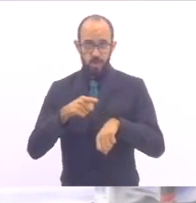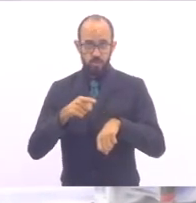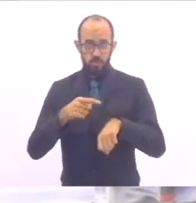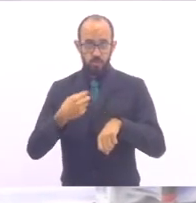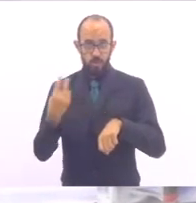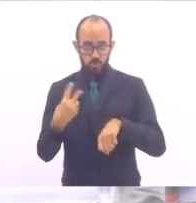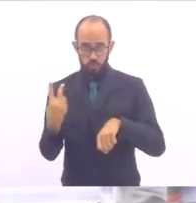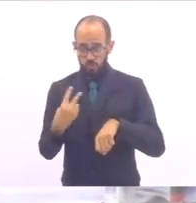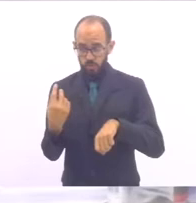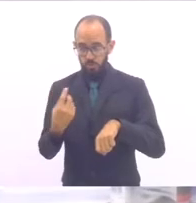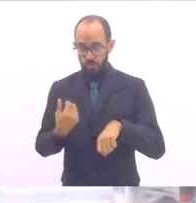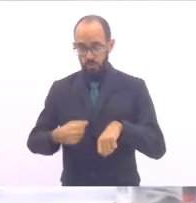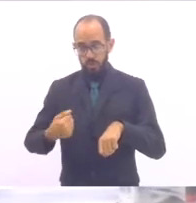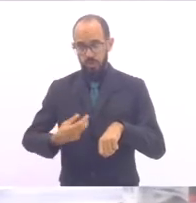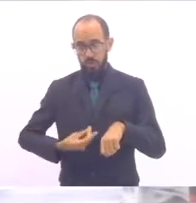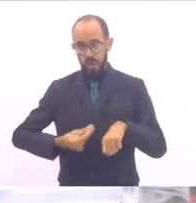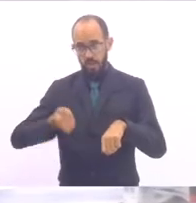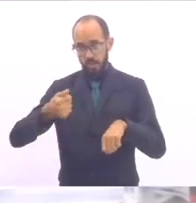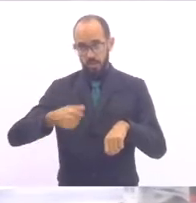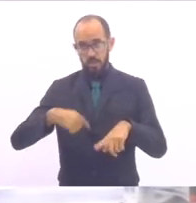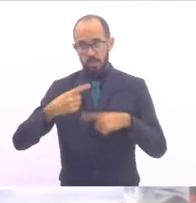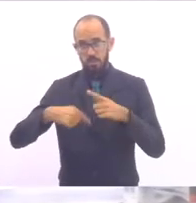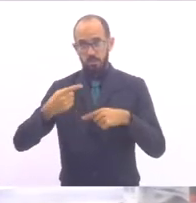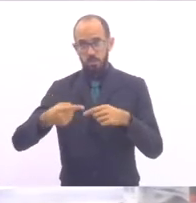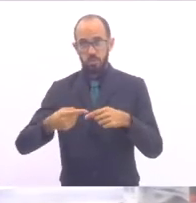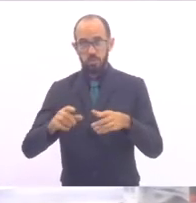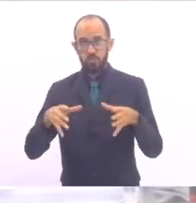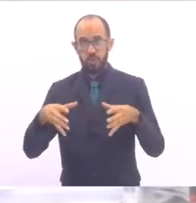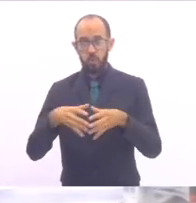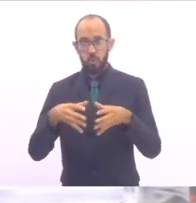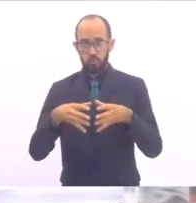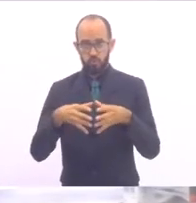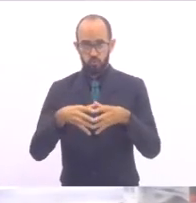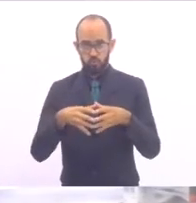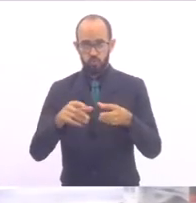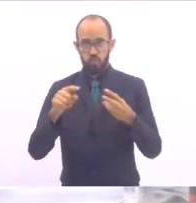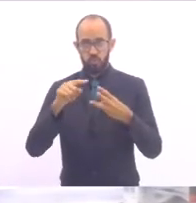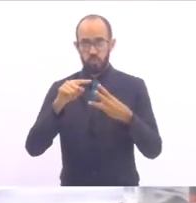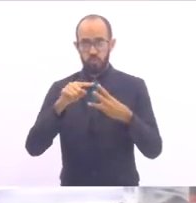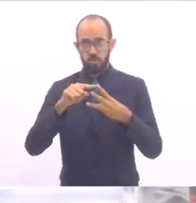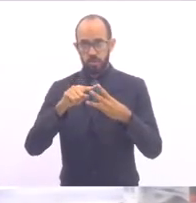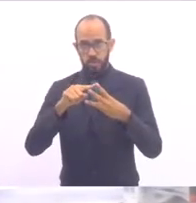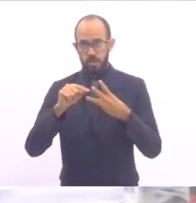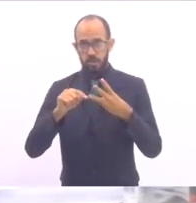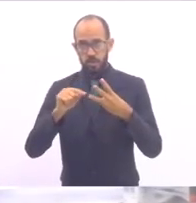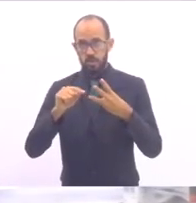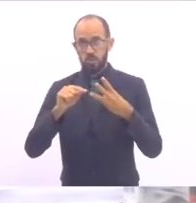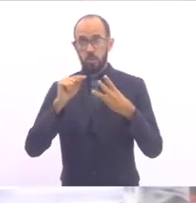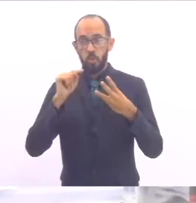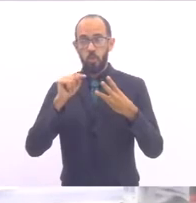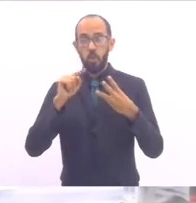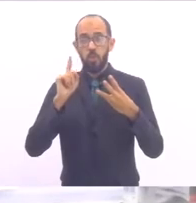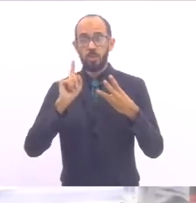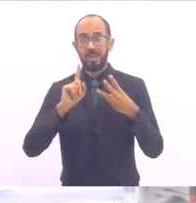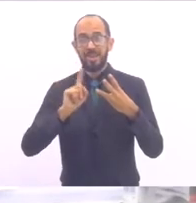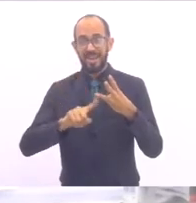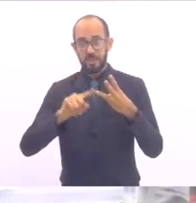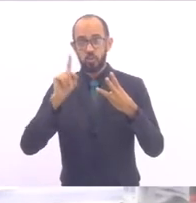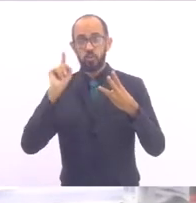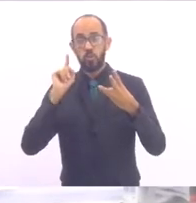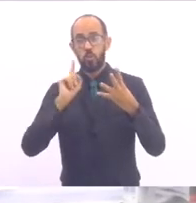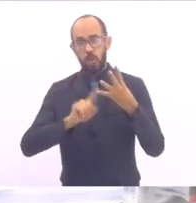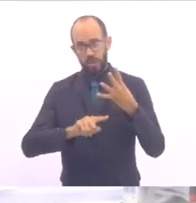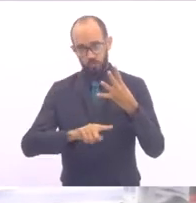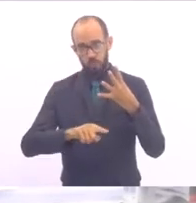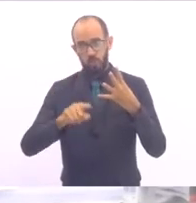eu. Eu vou propor depois a gente tratar em conjunto o 3 e o 4, que são os últimos pontos, que é o licenciamento